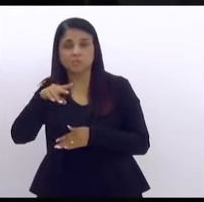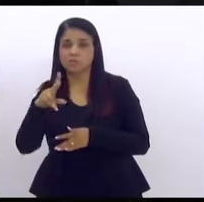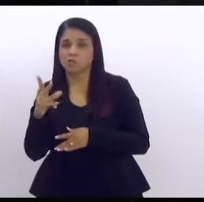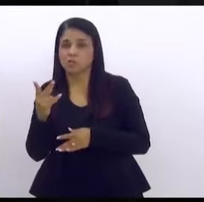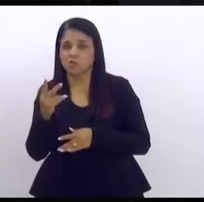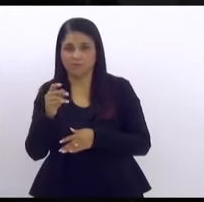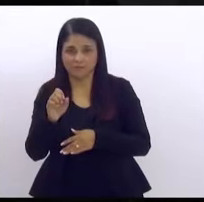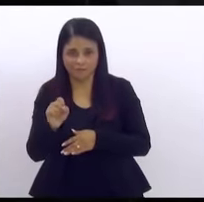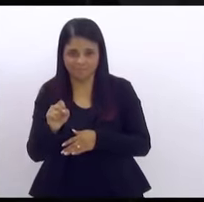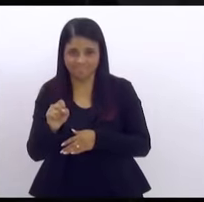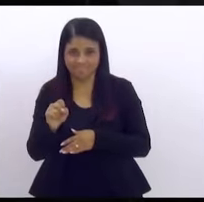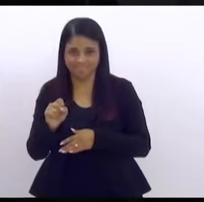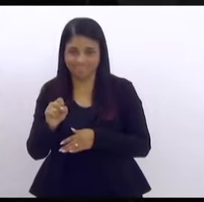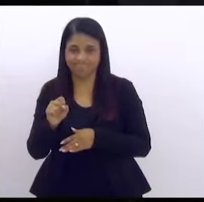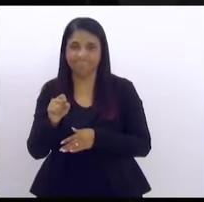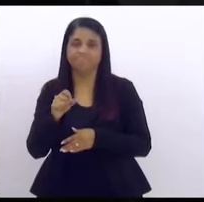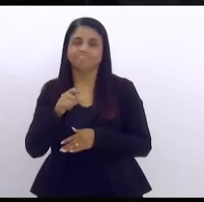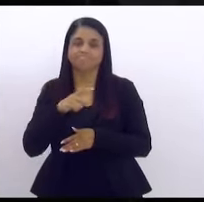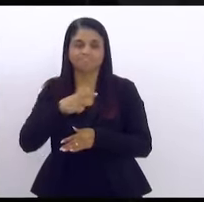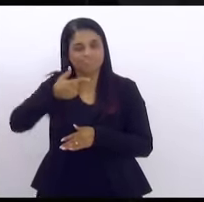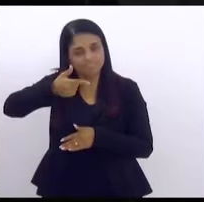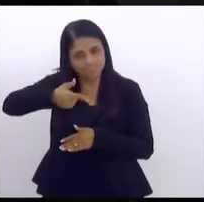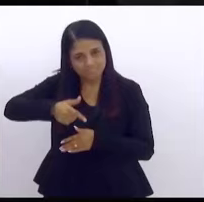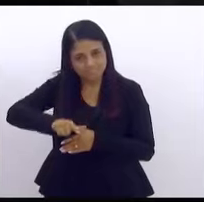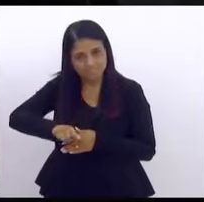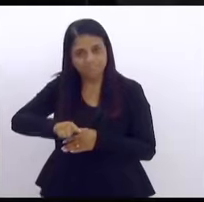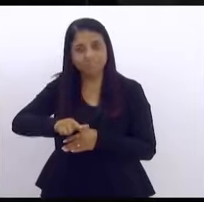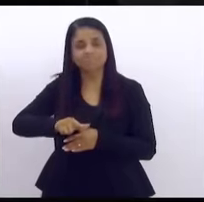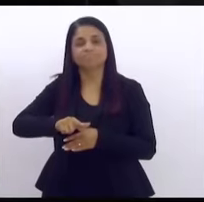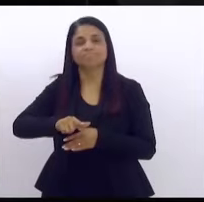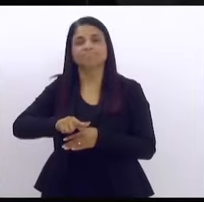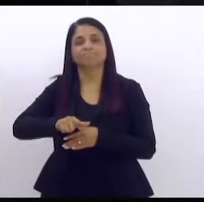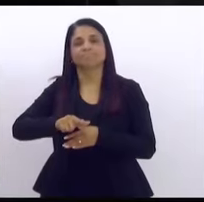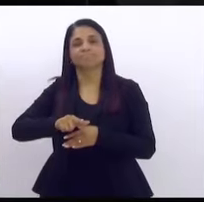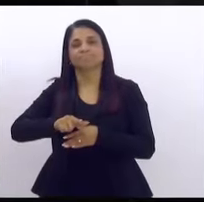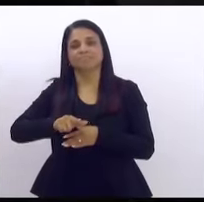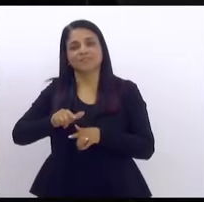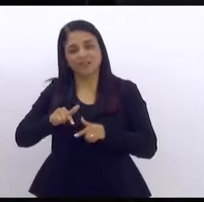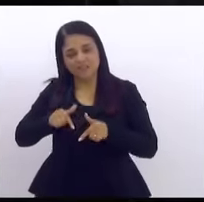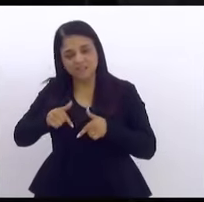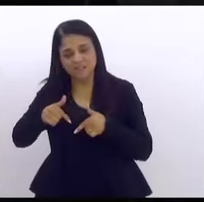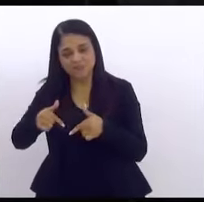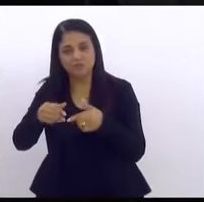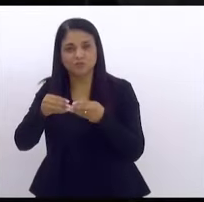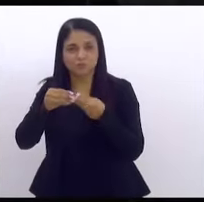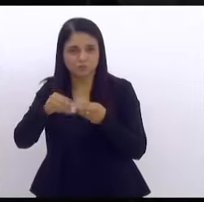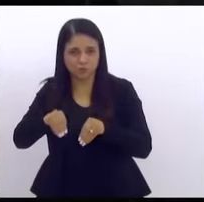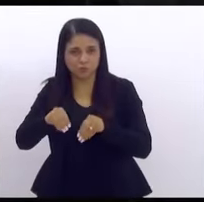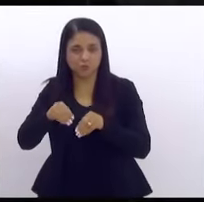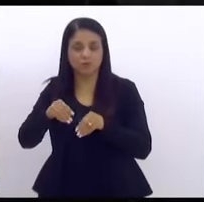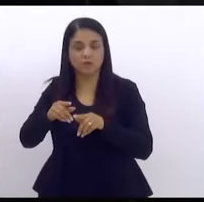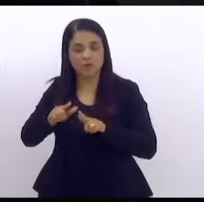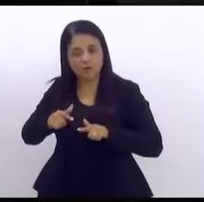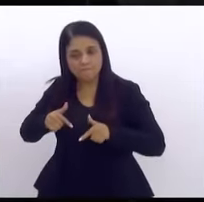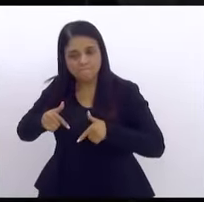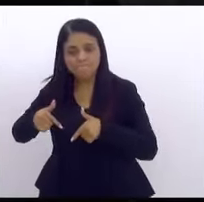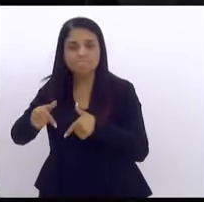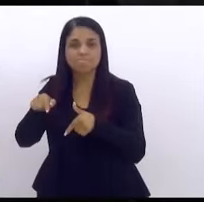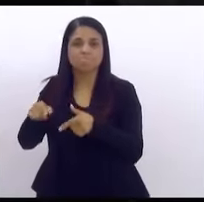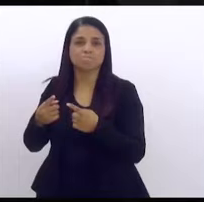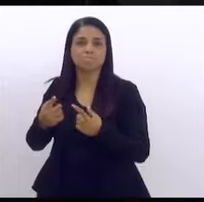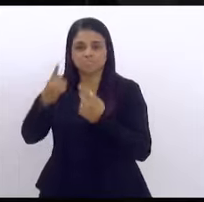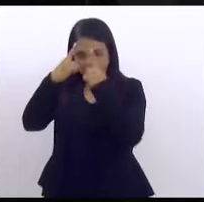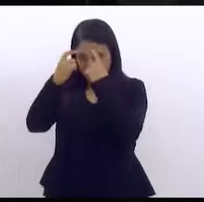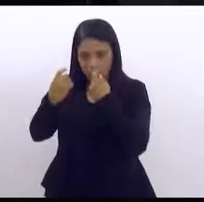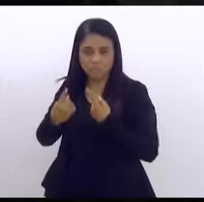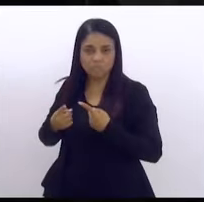Ou seja, haverá de novo a precarização das ações de enfrentamento à violência contra a mulher